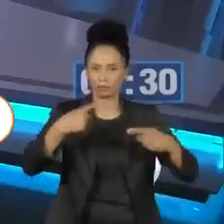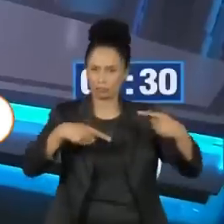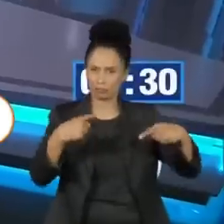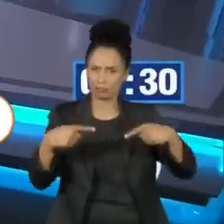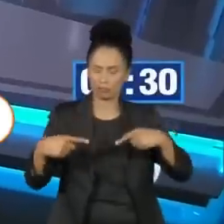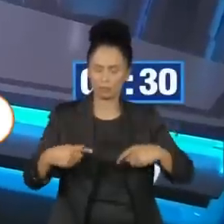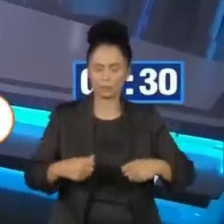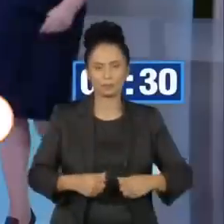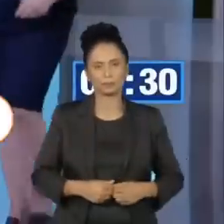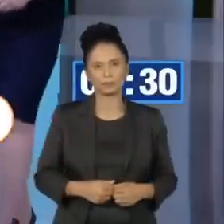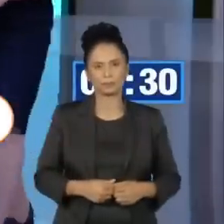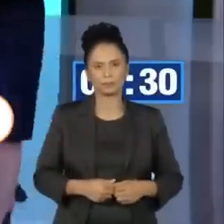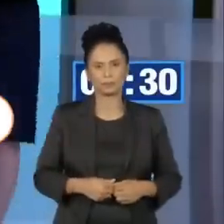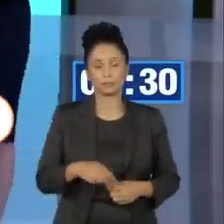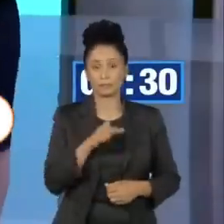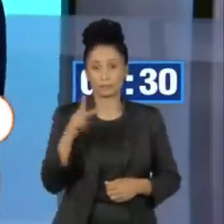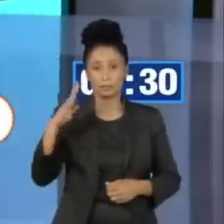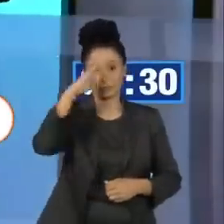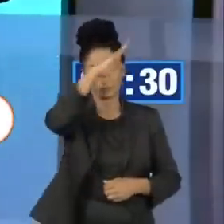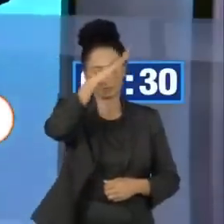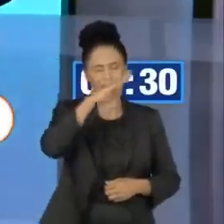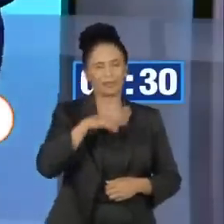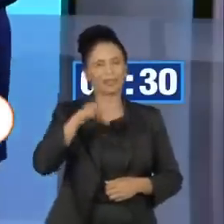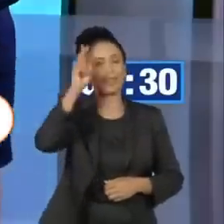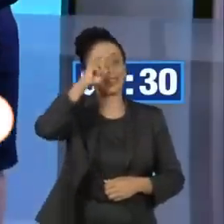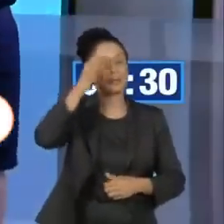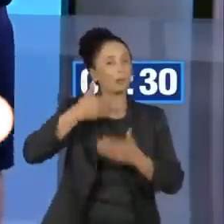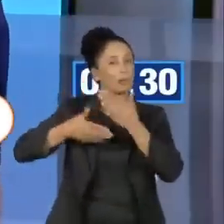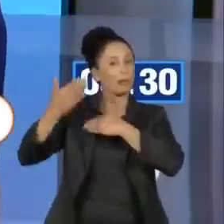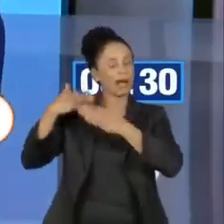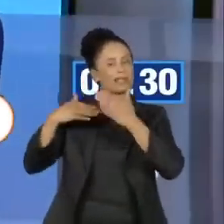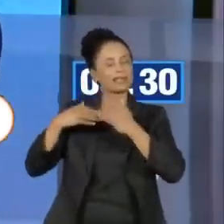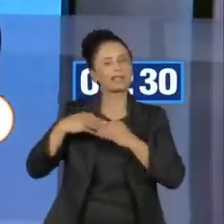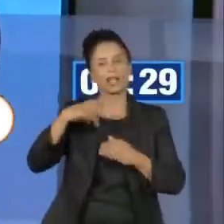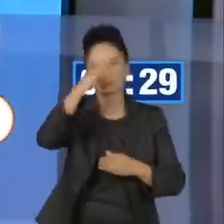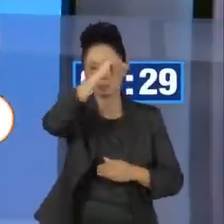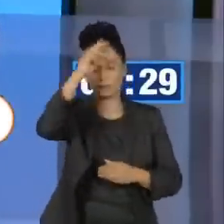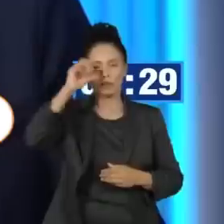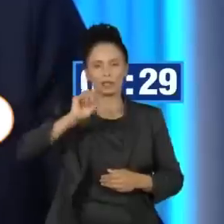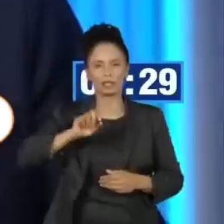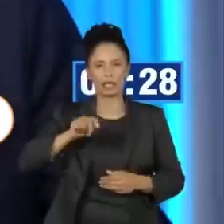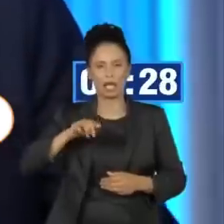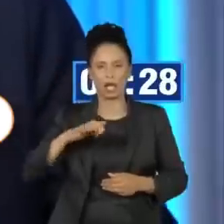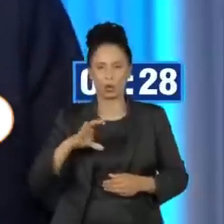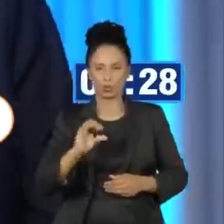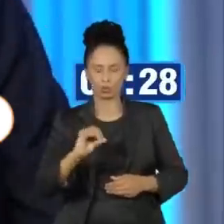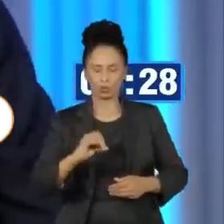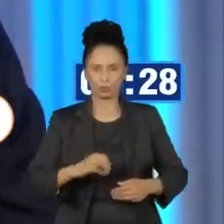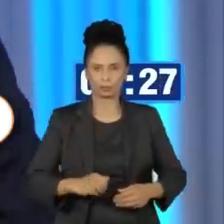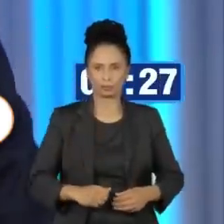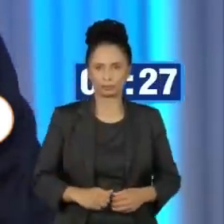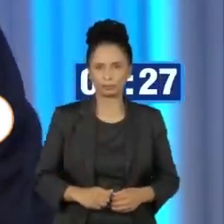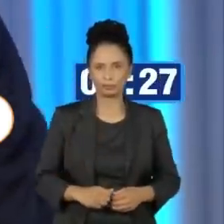debate Jair bolsonaro lembrou do caso Celso Daniel quando fazia Pergunta a simonet